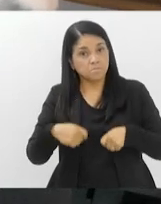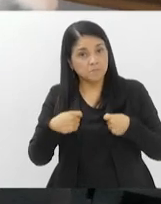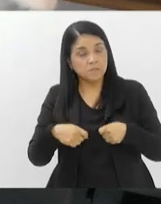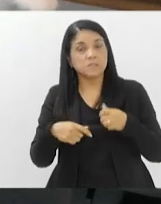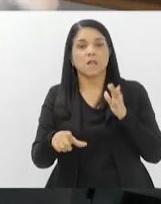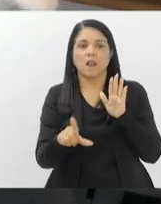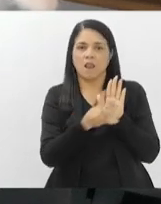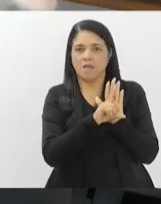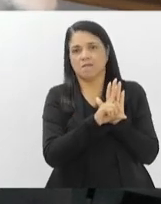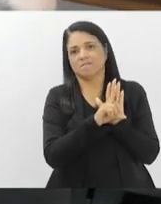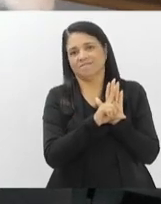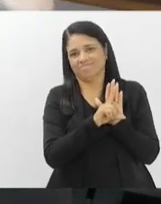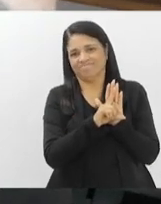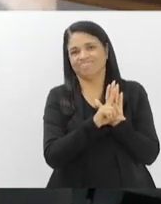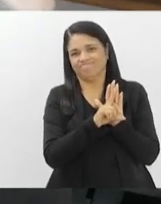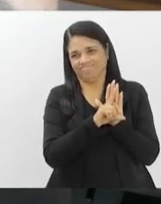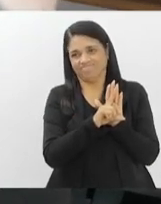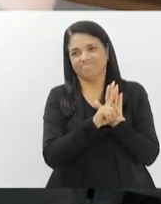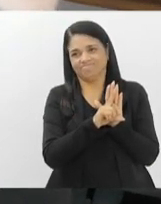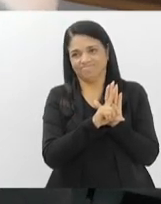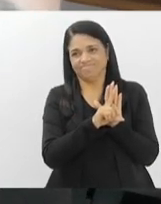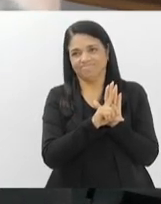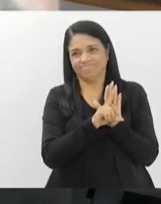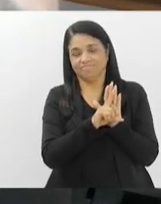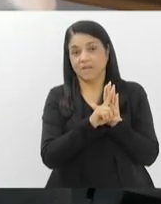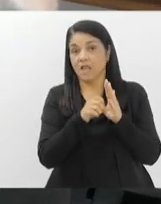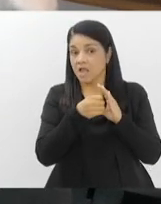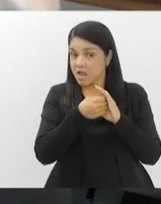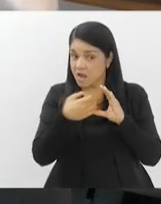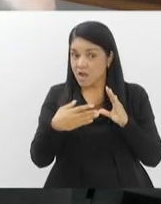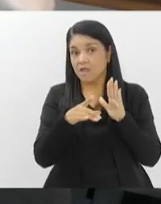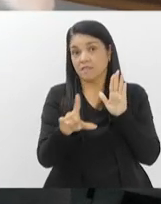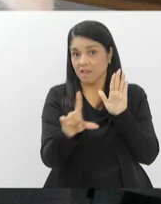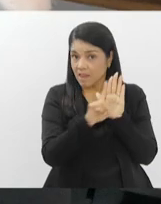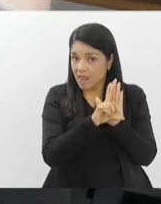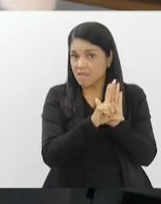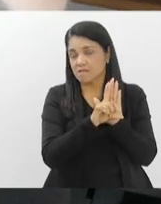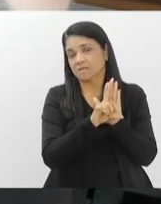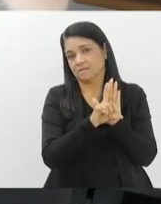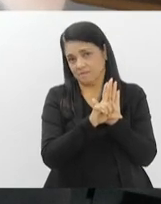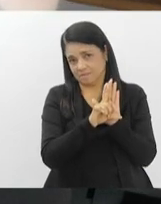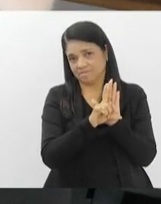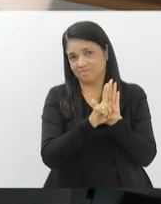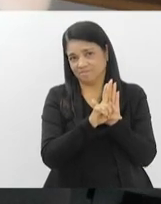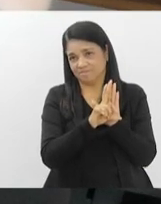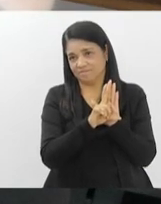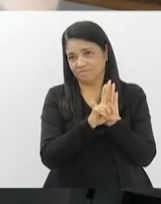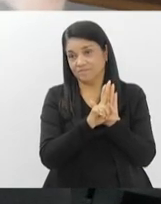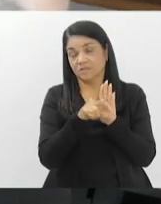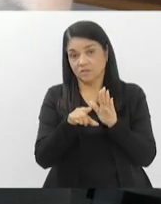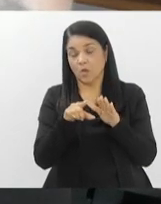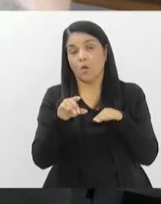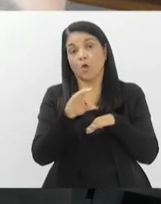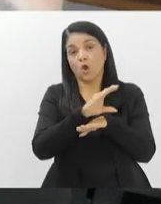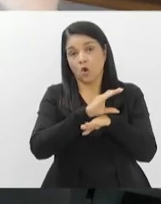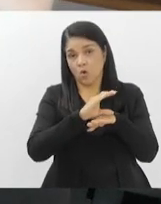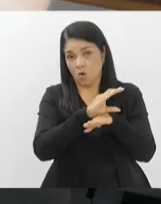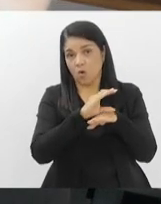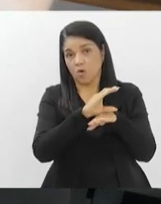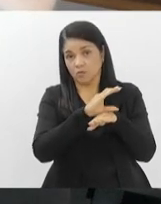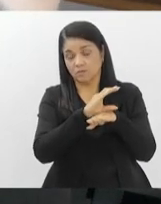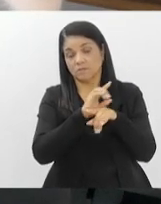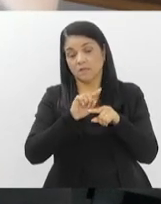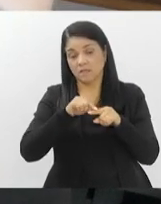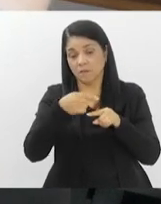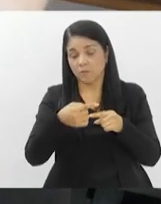sim. Isso aqui tem caráter de lei, precisa disso. Por isso que primeiro tem que dizer que é constitucionalidade, depois se é a